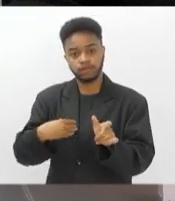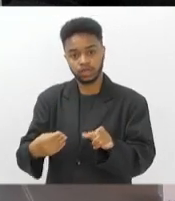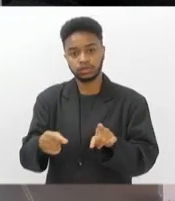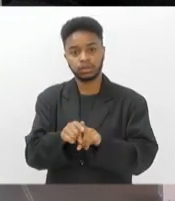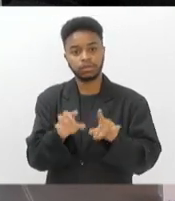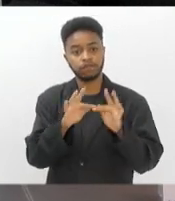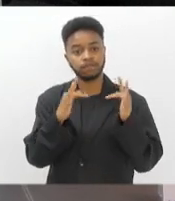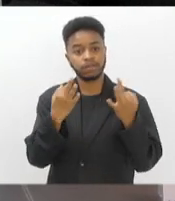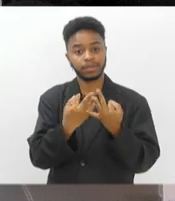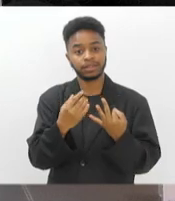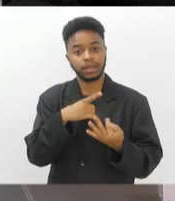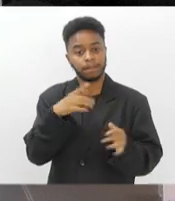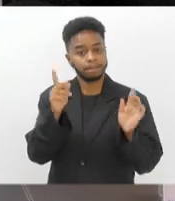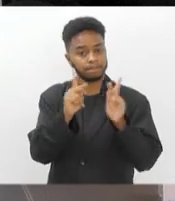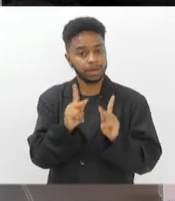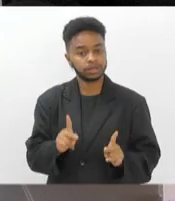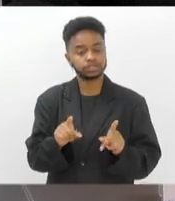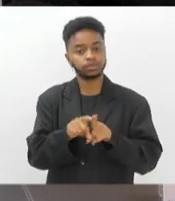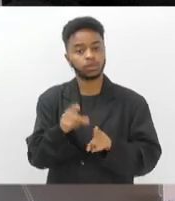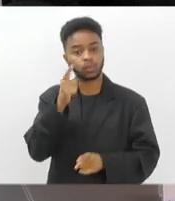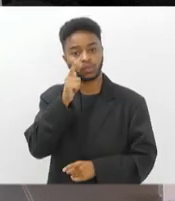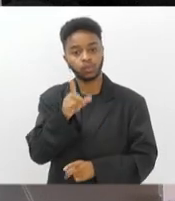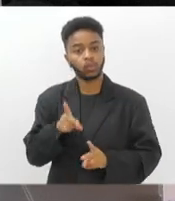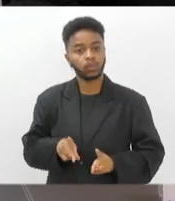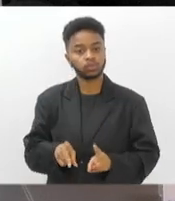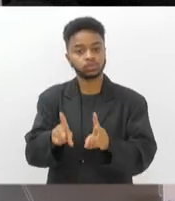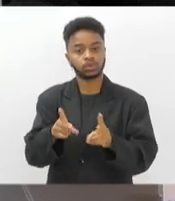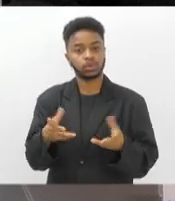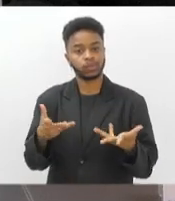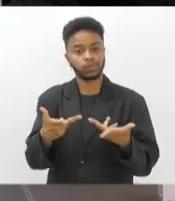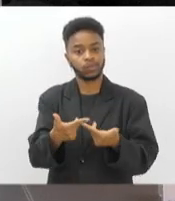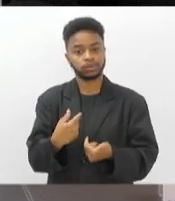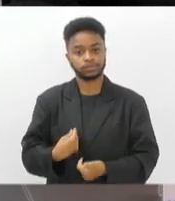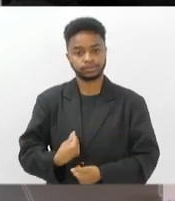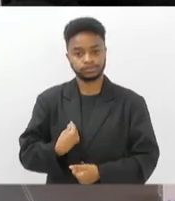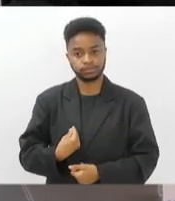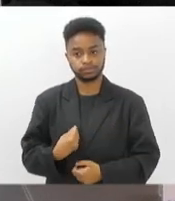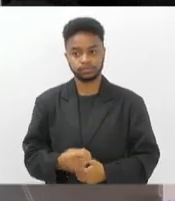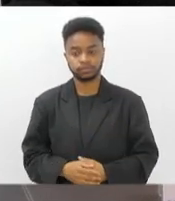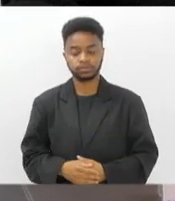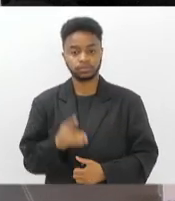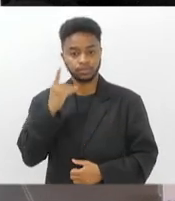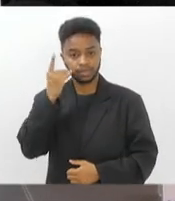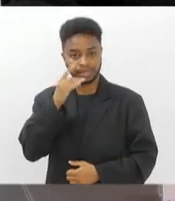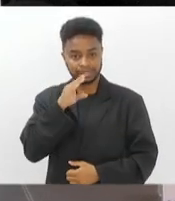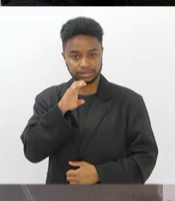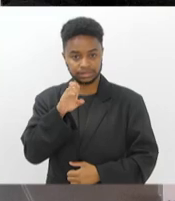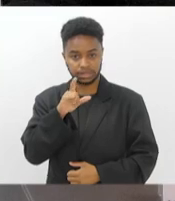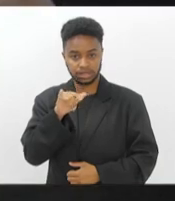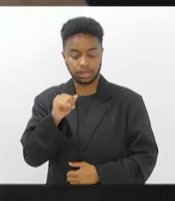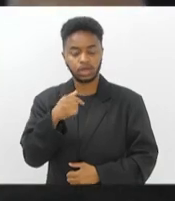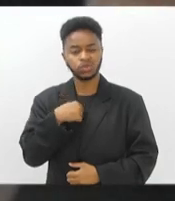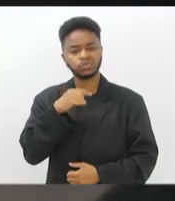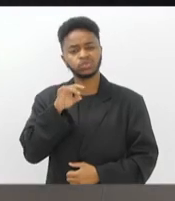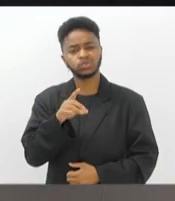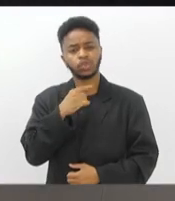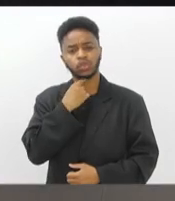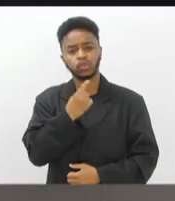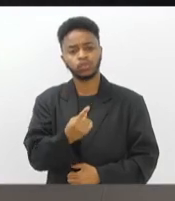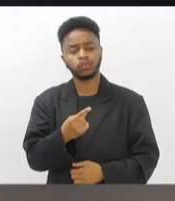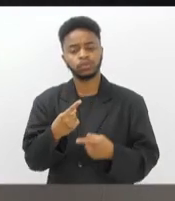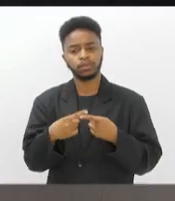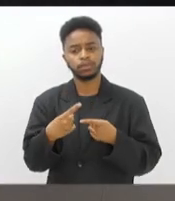tenham paz e consigam continuar tendo qualidade de vida deputada Célia Presidente não apenas assim a dúvida porque foi colocado